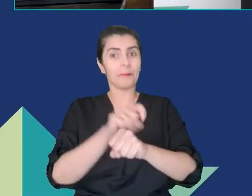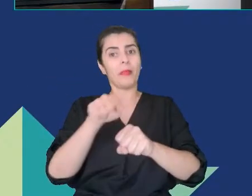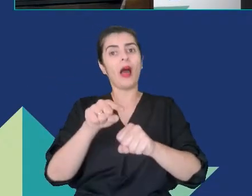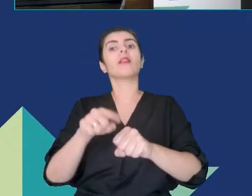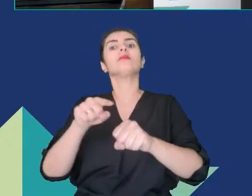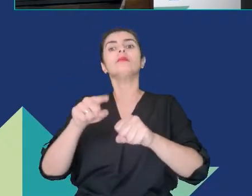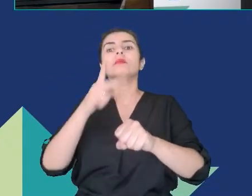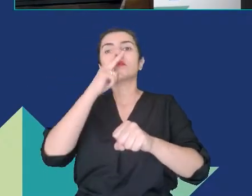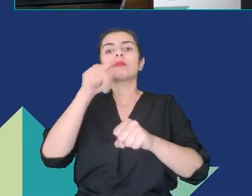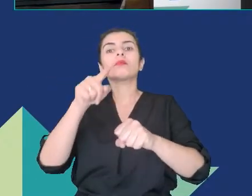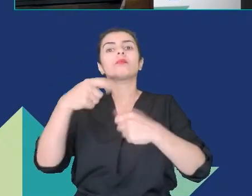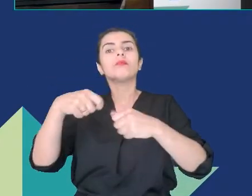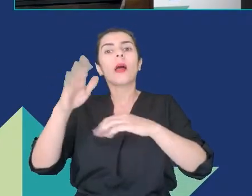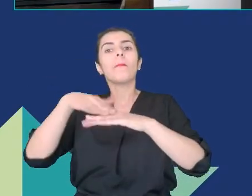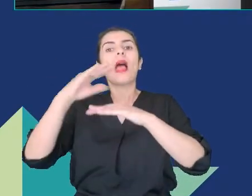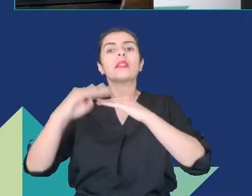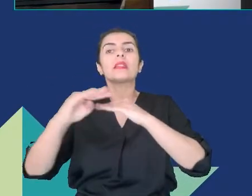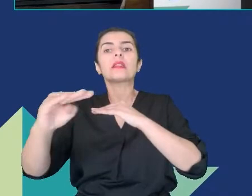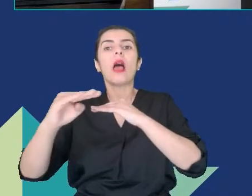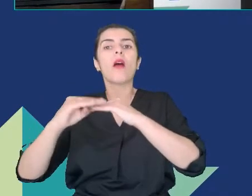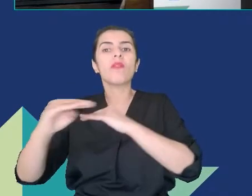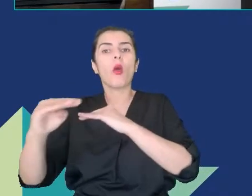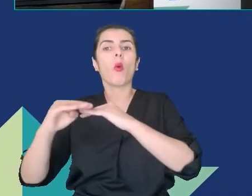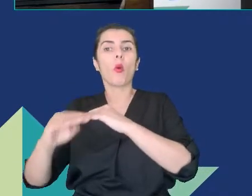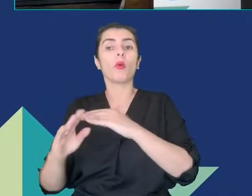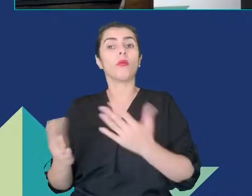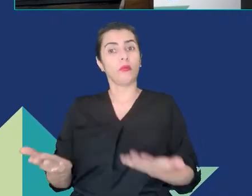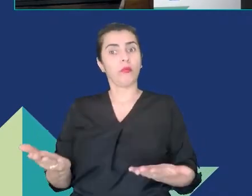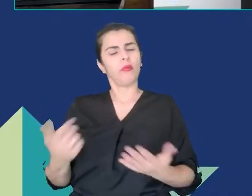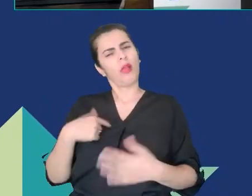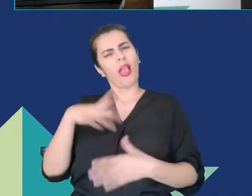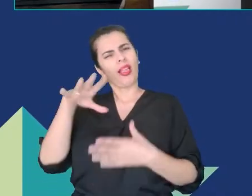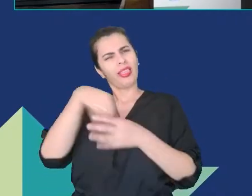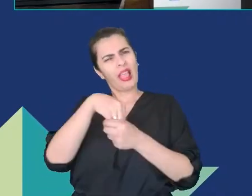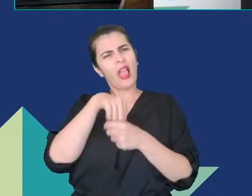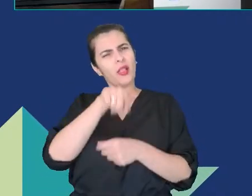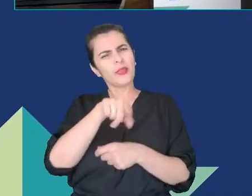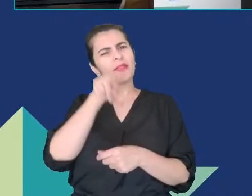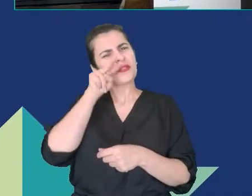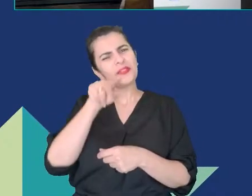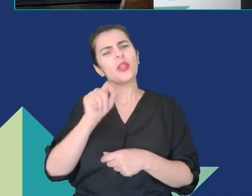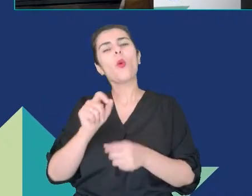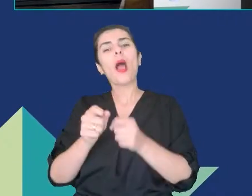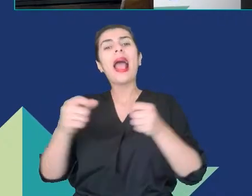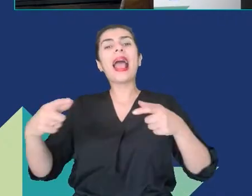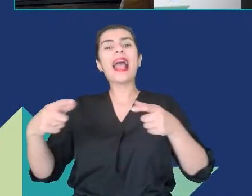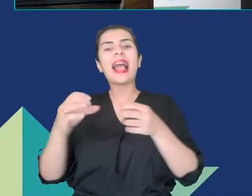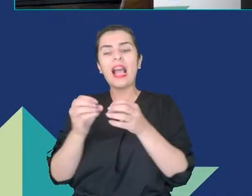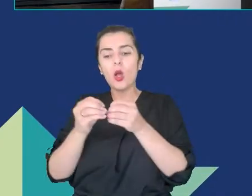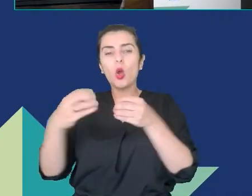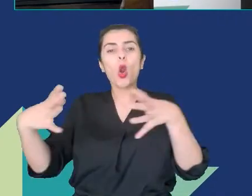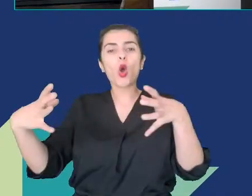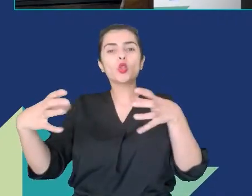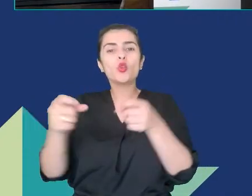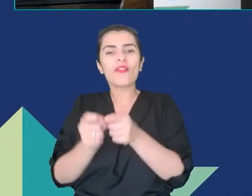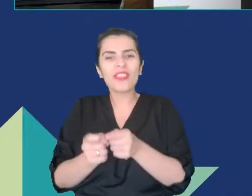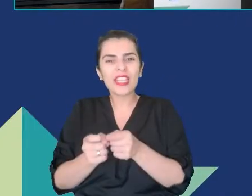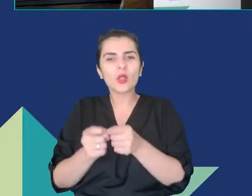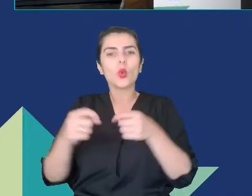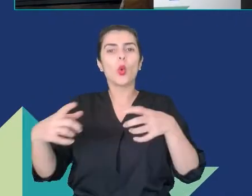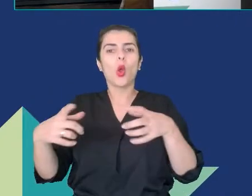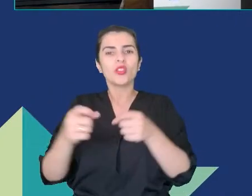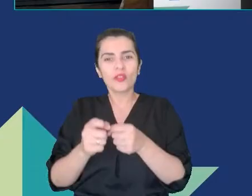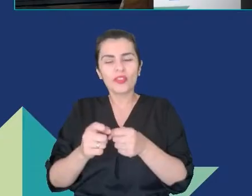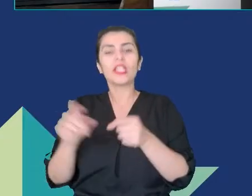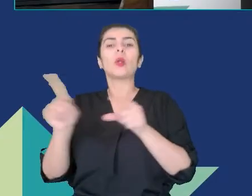das variáveis dos processos. Então, e dentro delas, né, estava a granulometria e umidade. Para solucionar isso, o que a gente chegou,